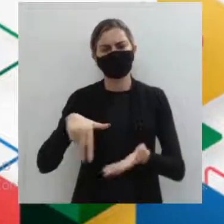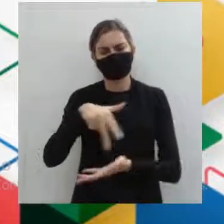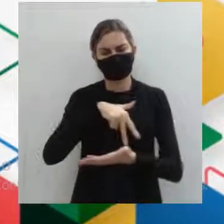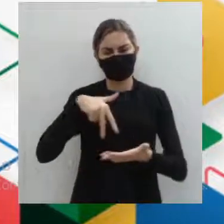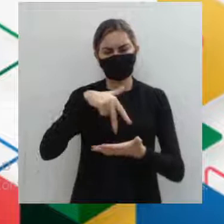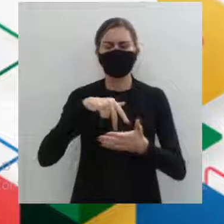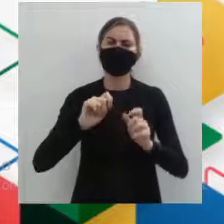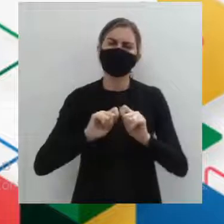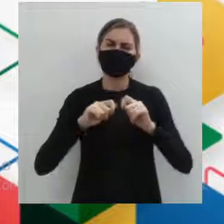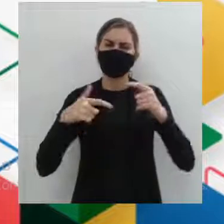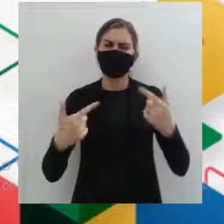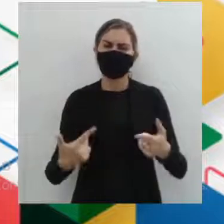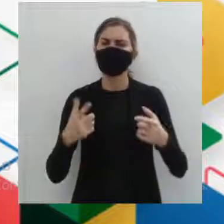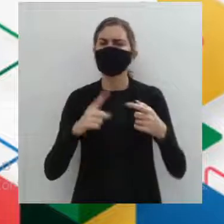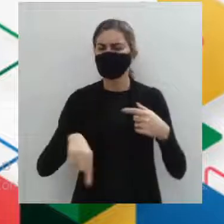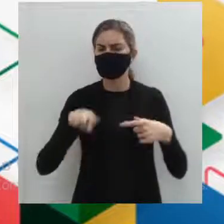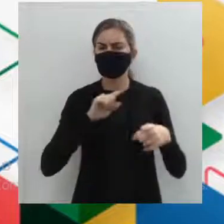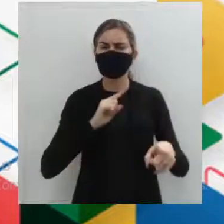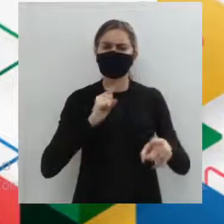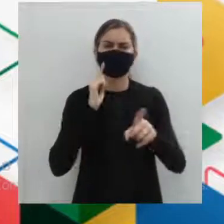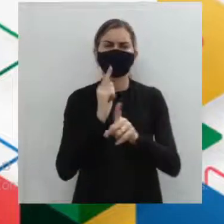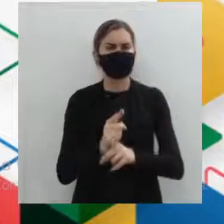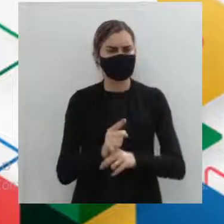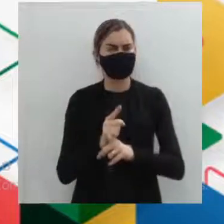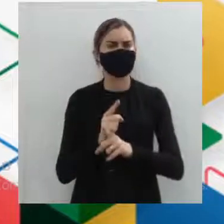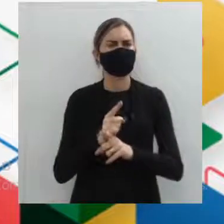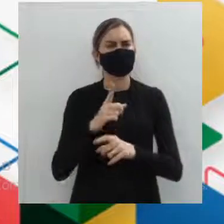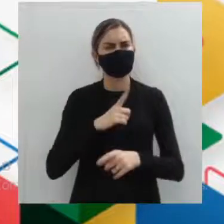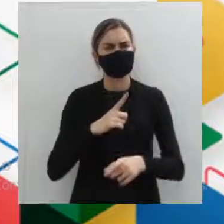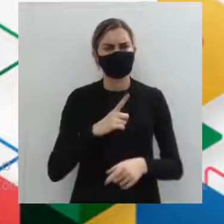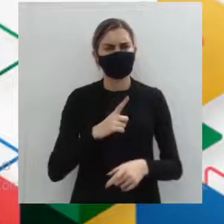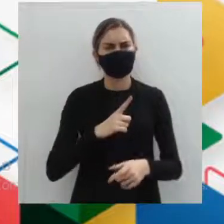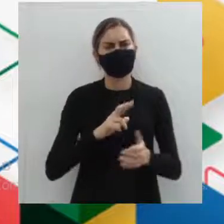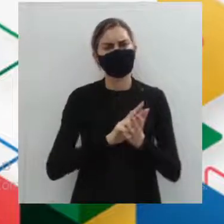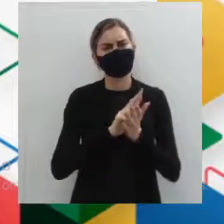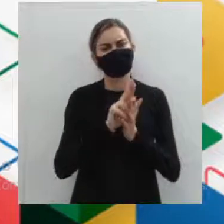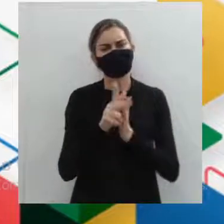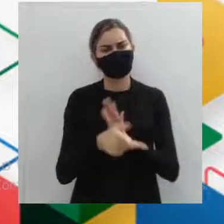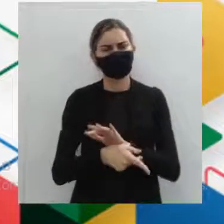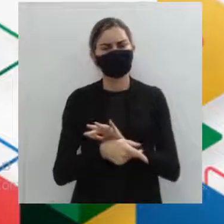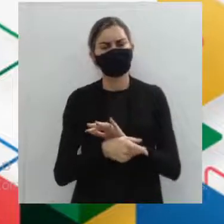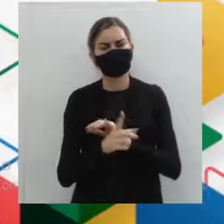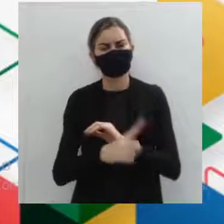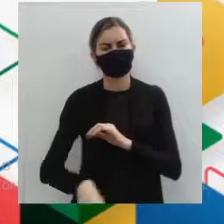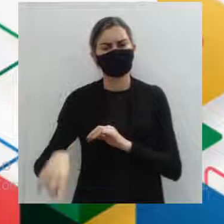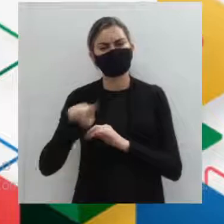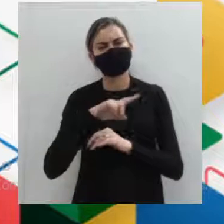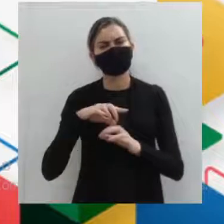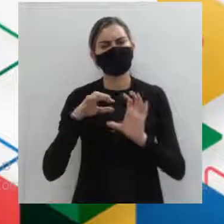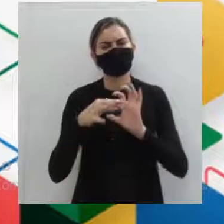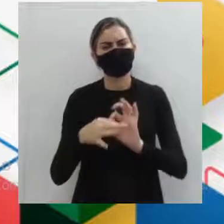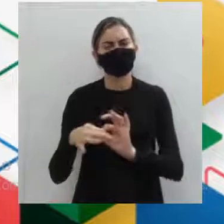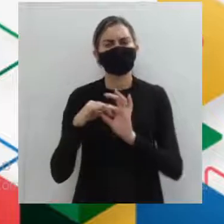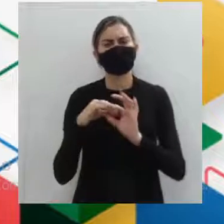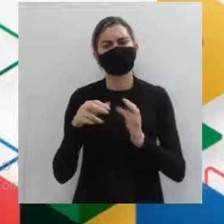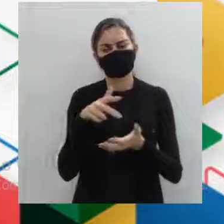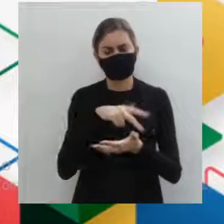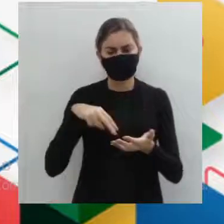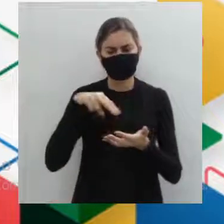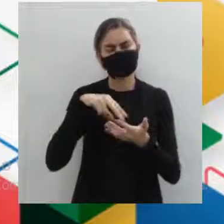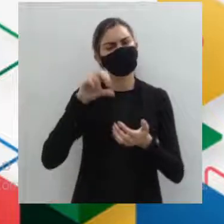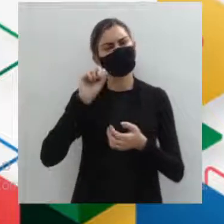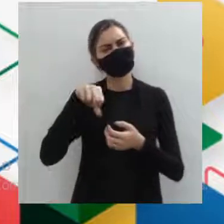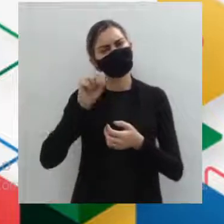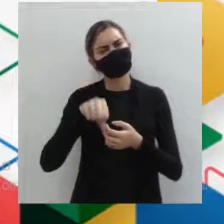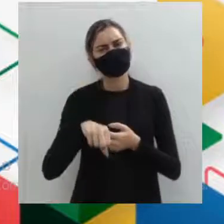É claro que nós encontramos. Olha ali, ó. Temos elementos da ginástica no universo da dança?